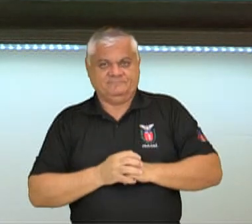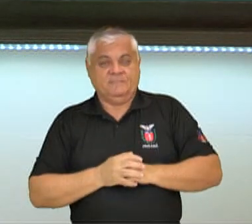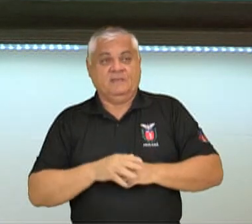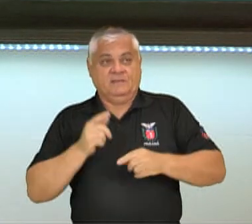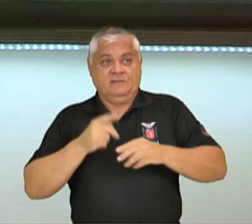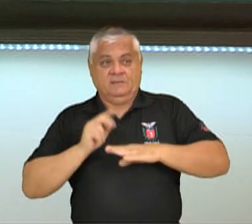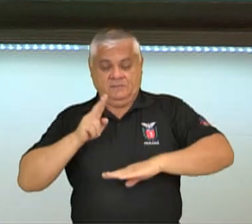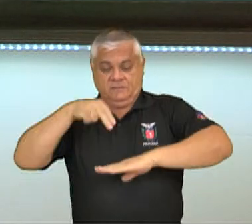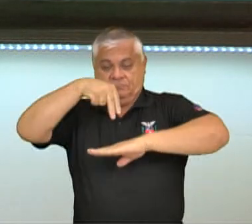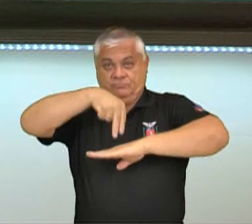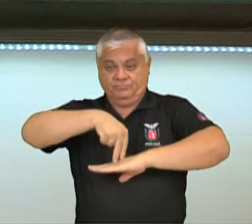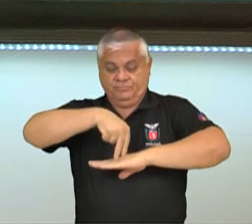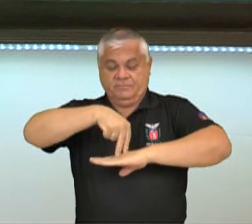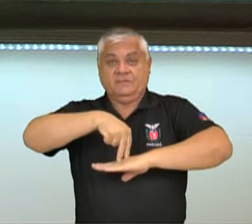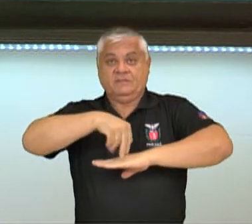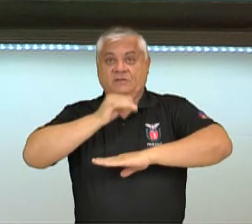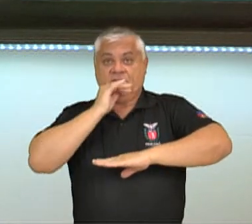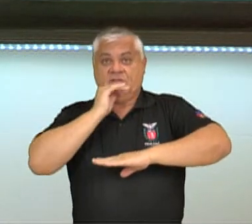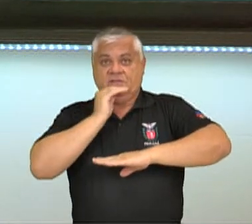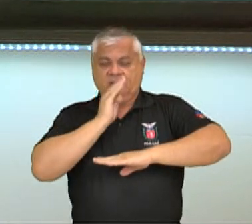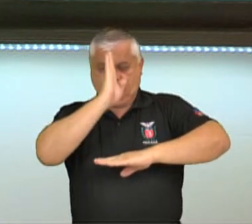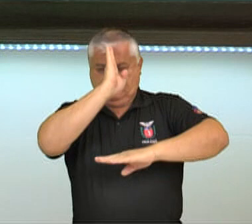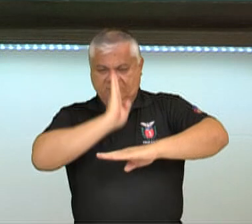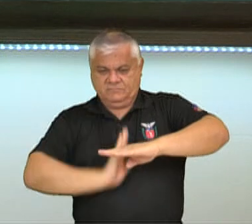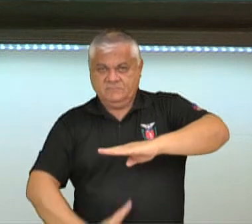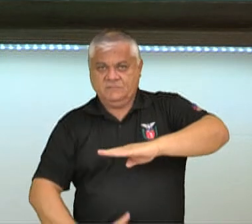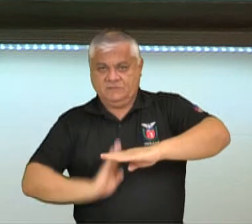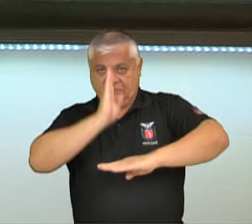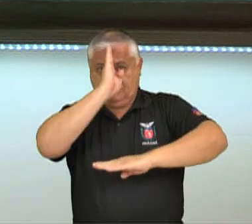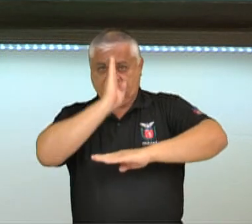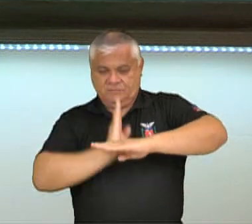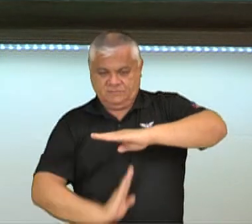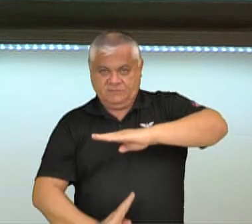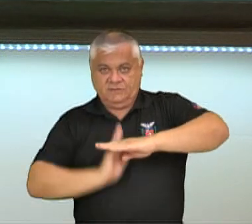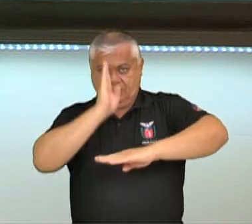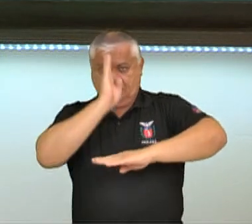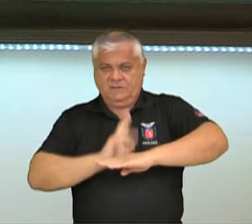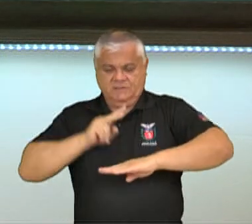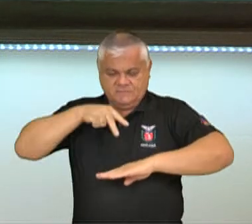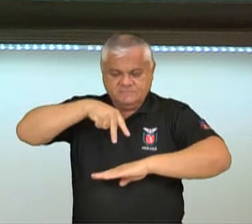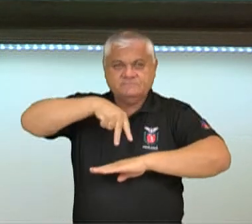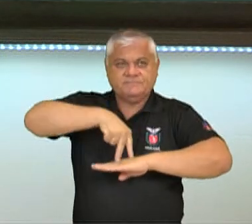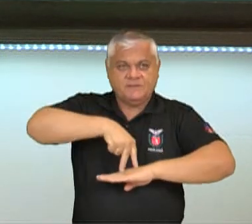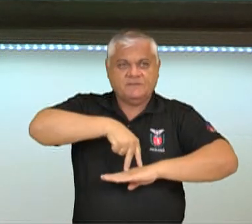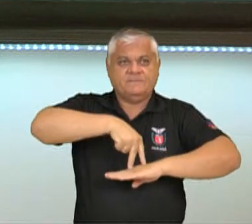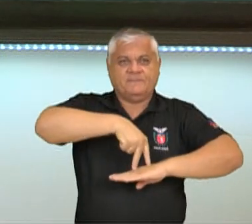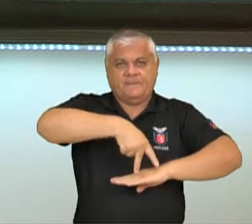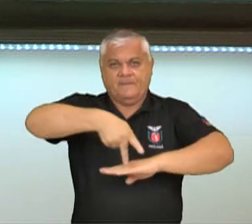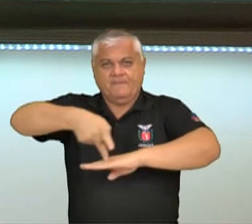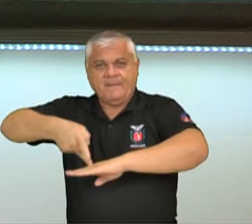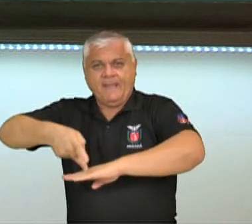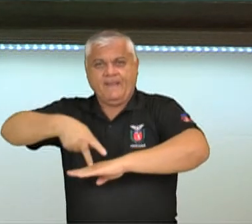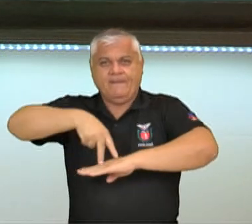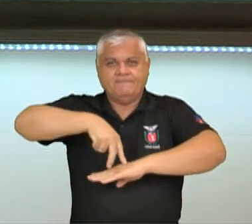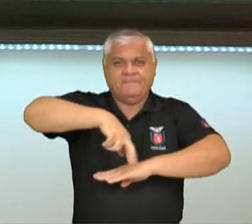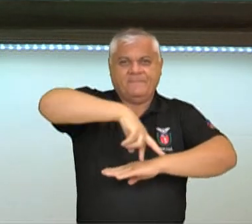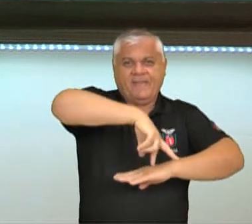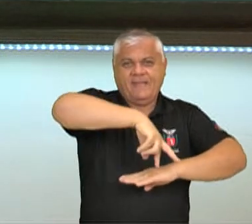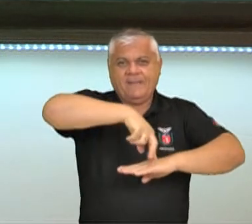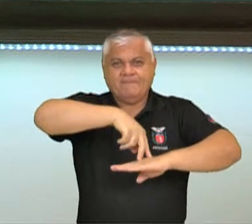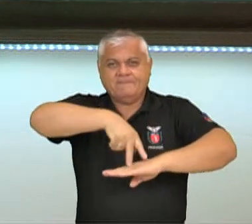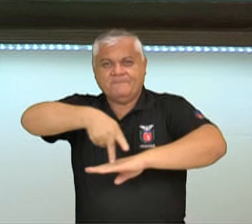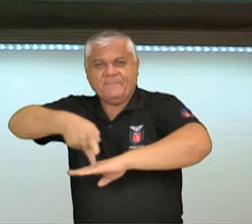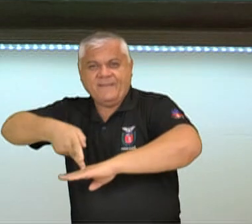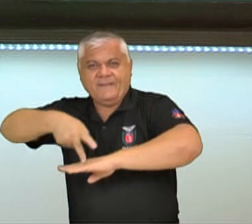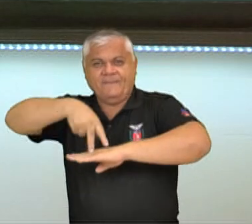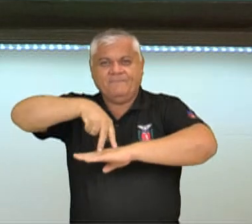É aquele ponto do nosso corpo onde a gravidade incide com mais ação, onde nós